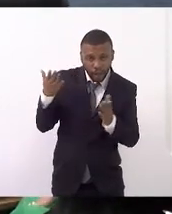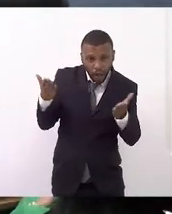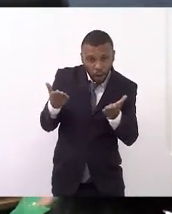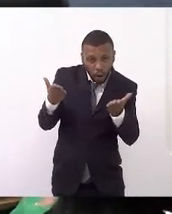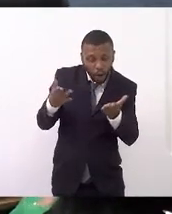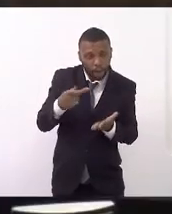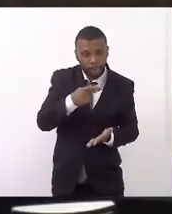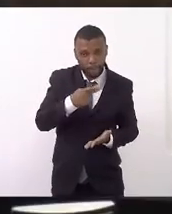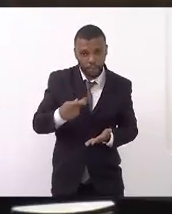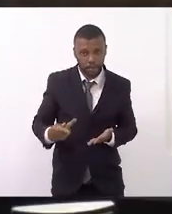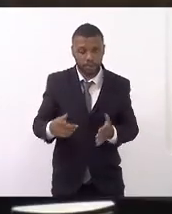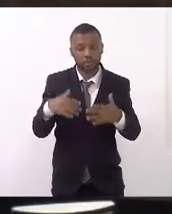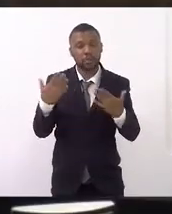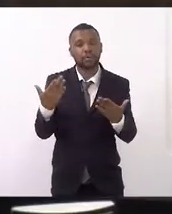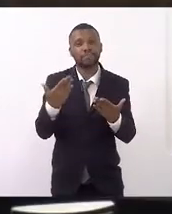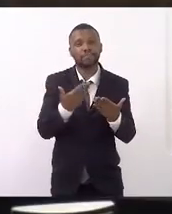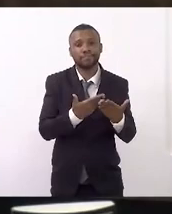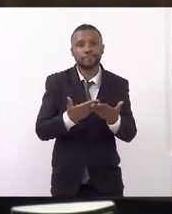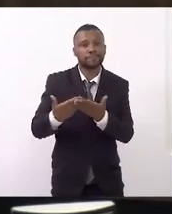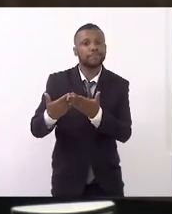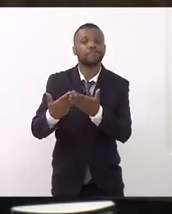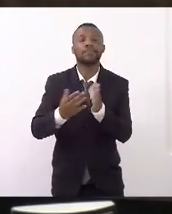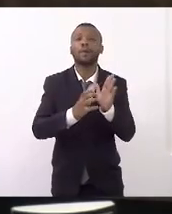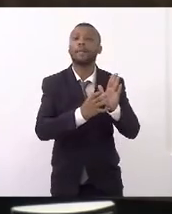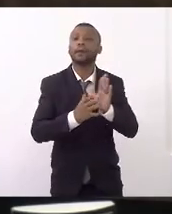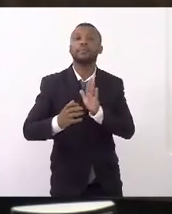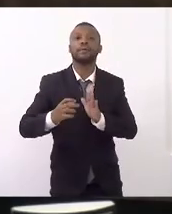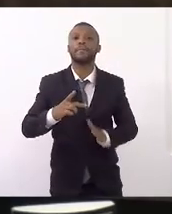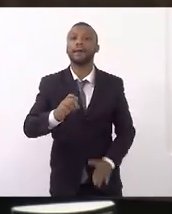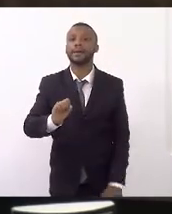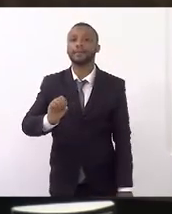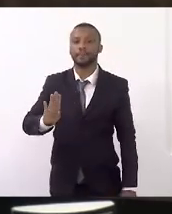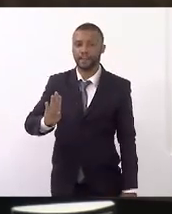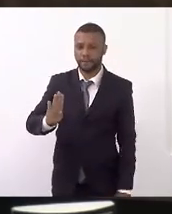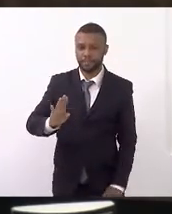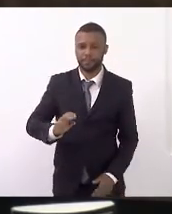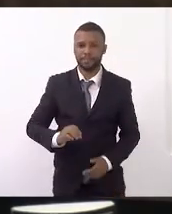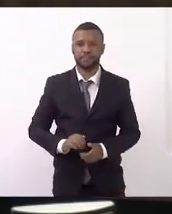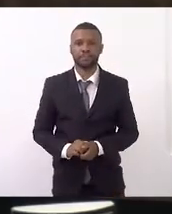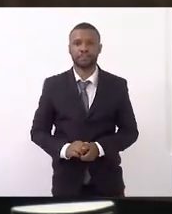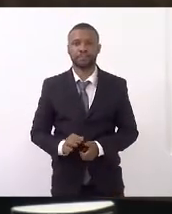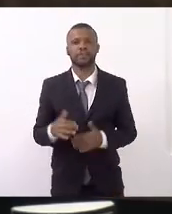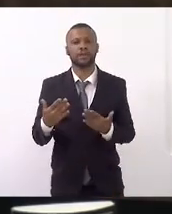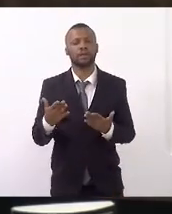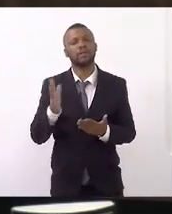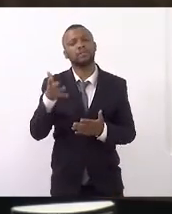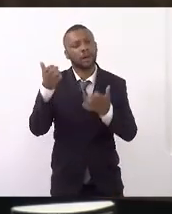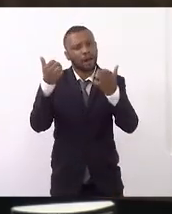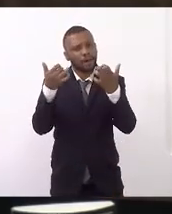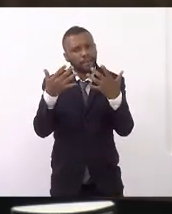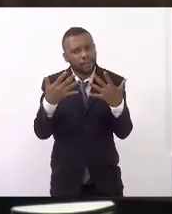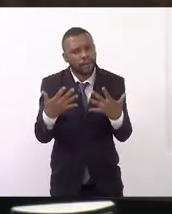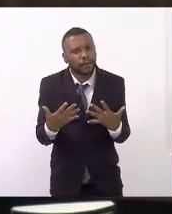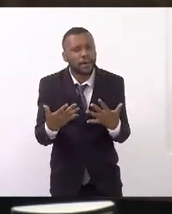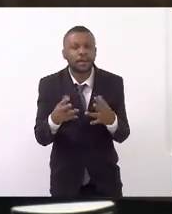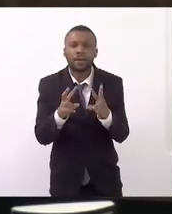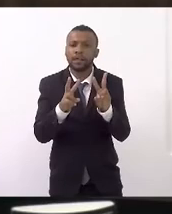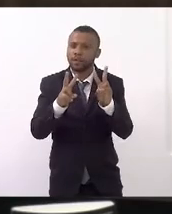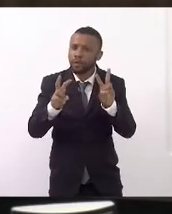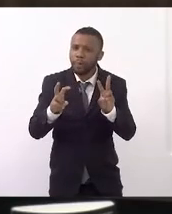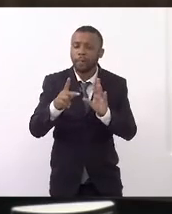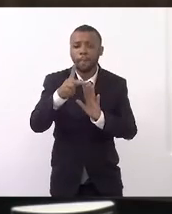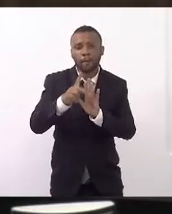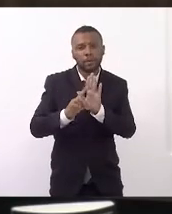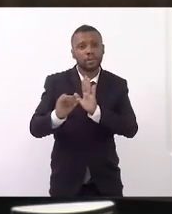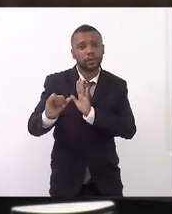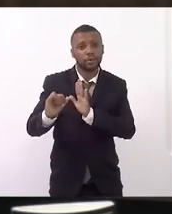Então, para encaminhar pelo PSB. Bem, eu já falei sobre o projeto, né? Eu sou coautor